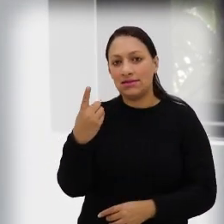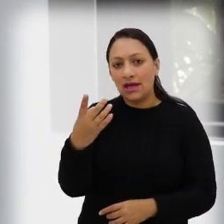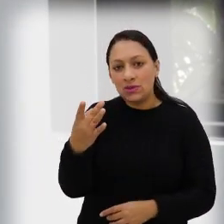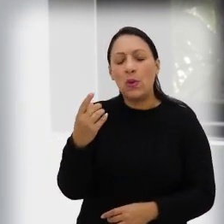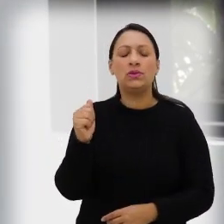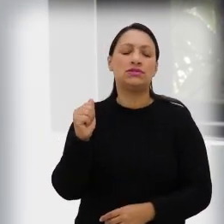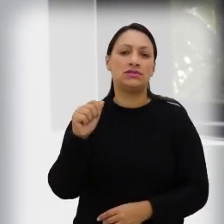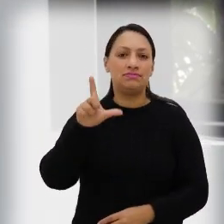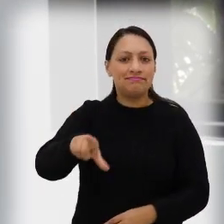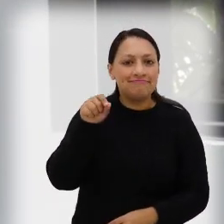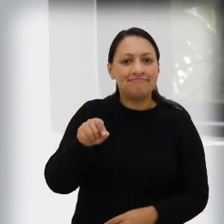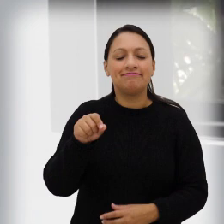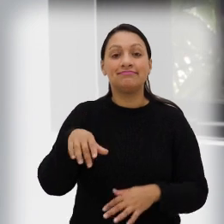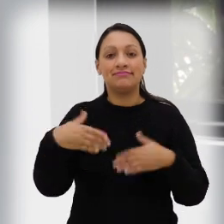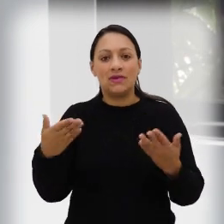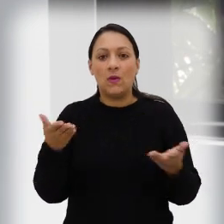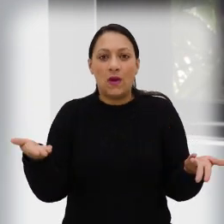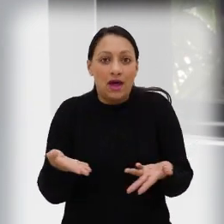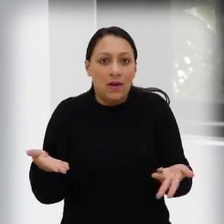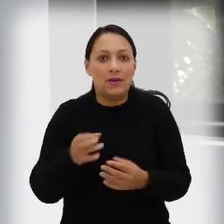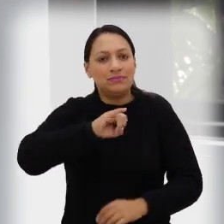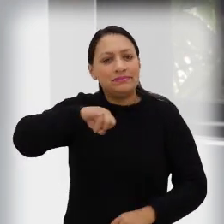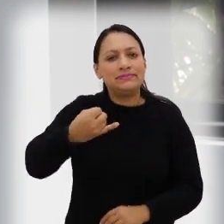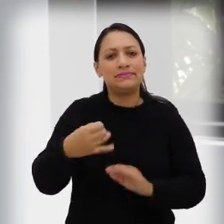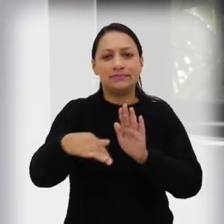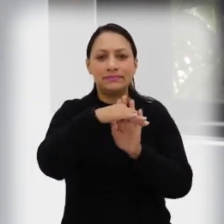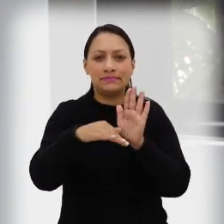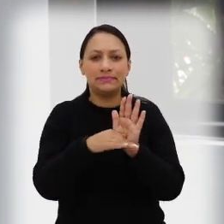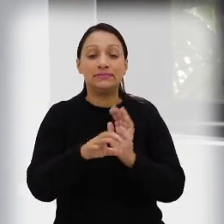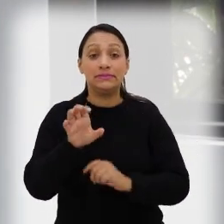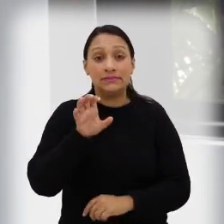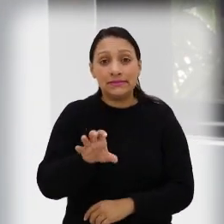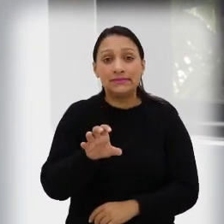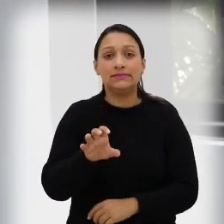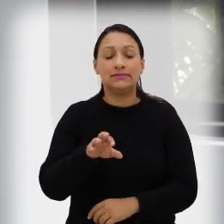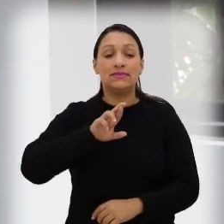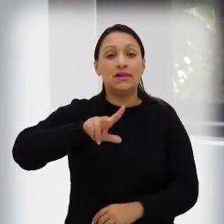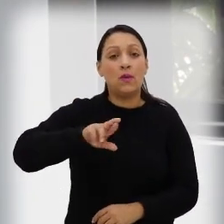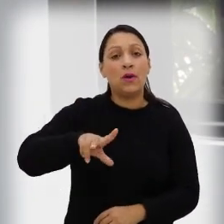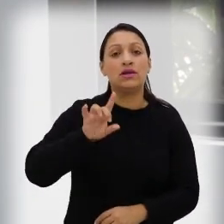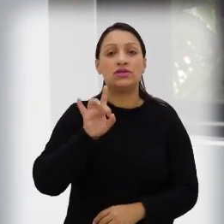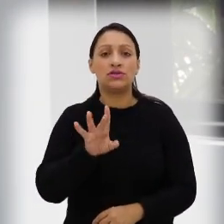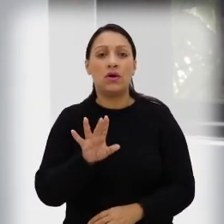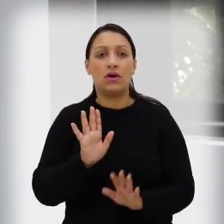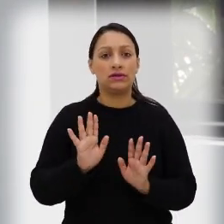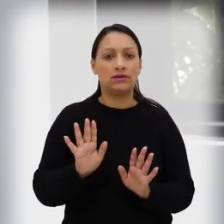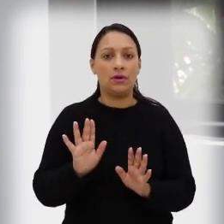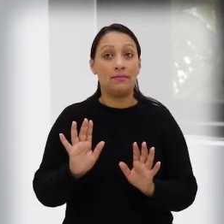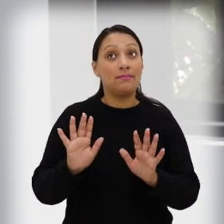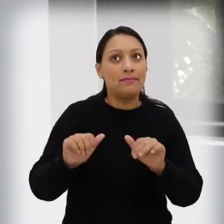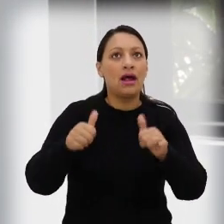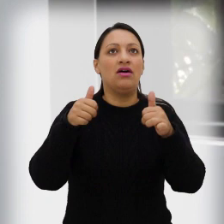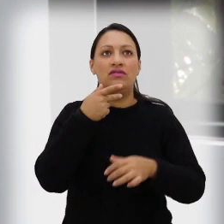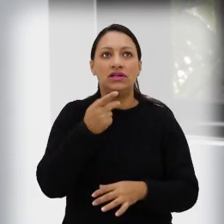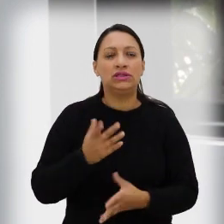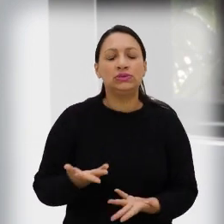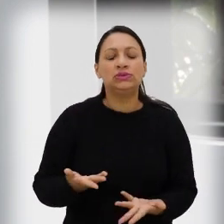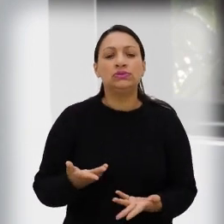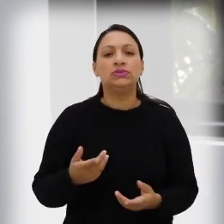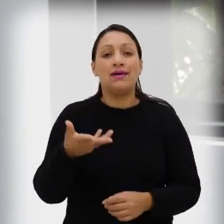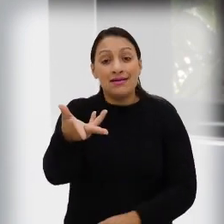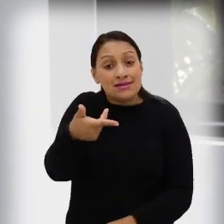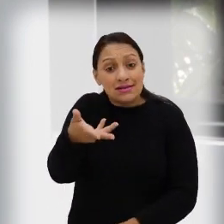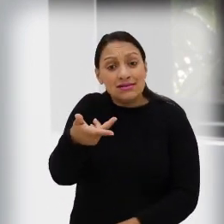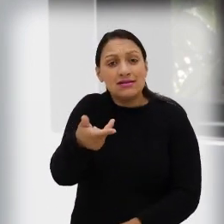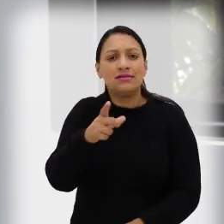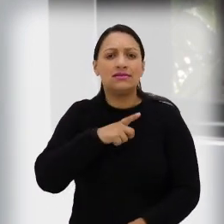para essa edição. Então, aproveitem o programa, porque esse é um programa de não só, ou melhor, além da aceleração, a gente